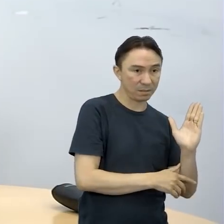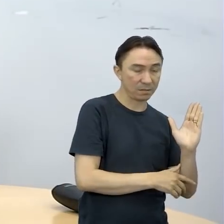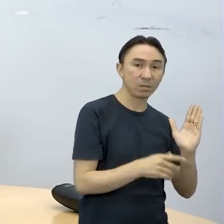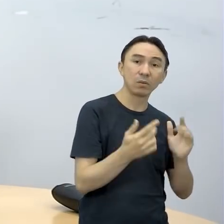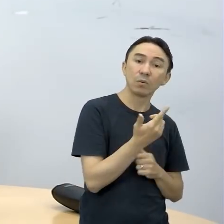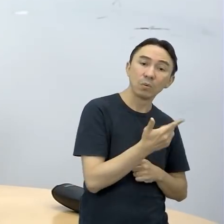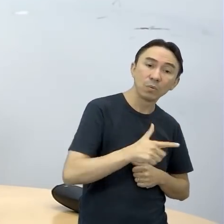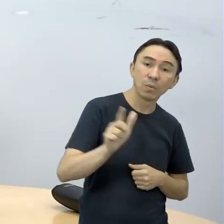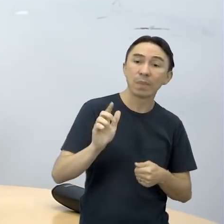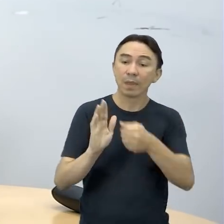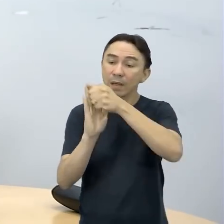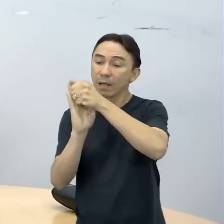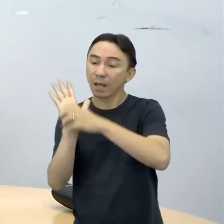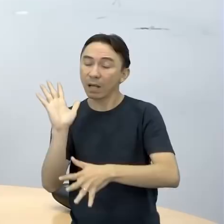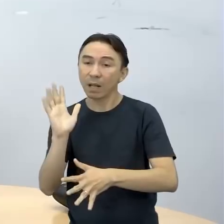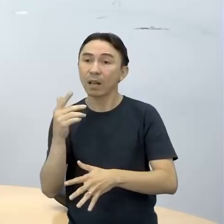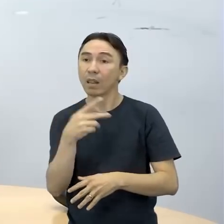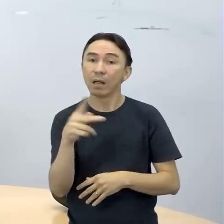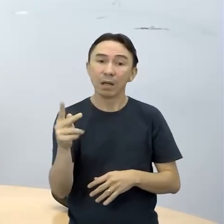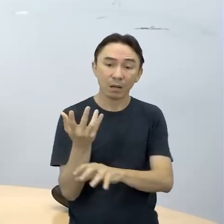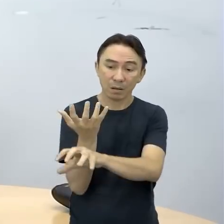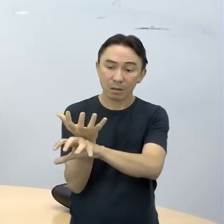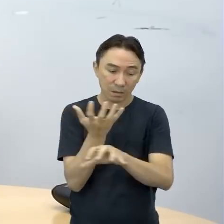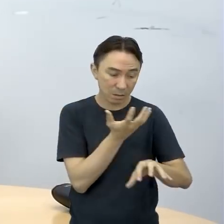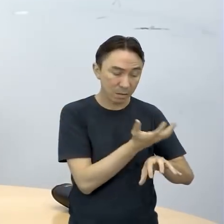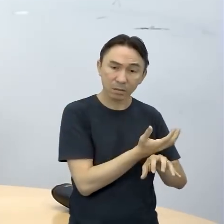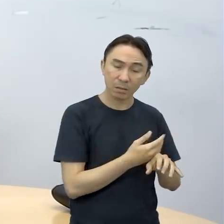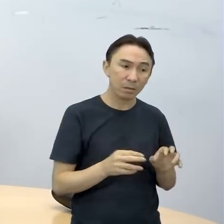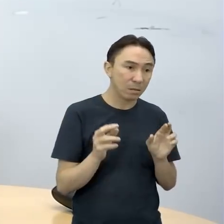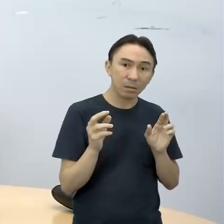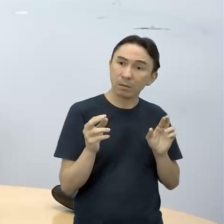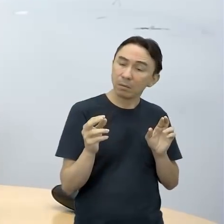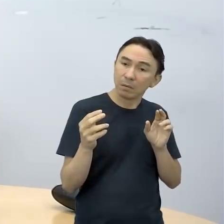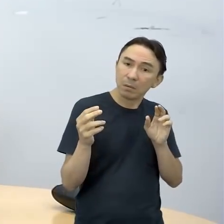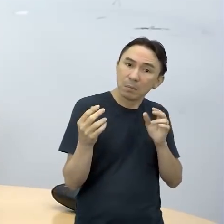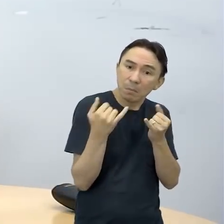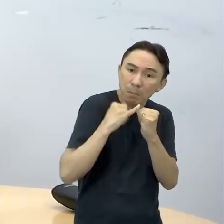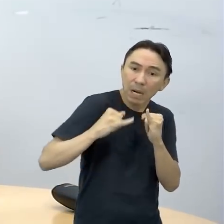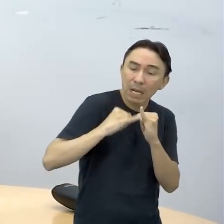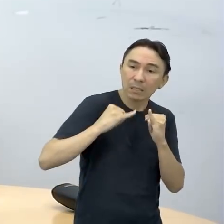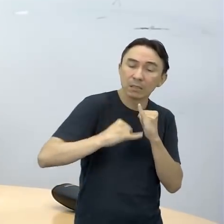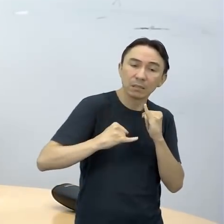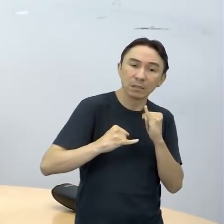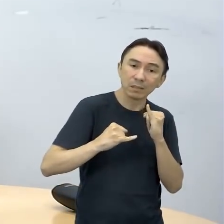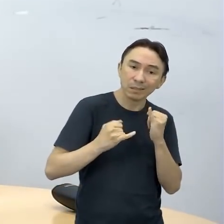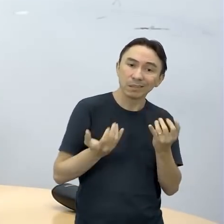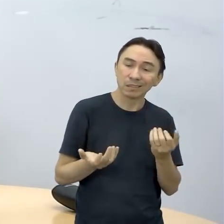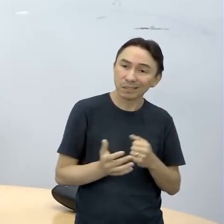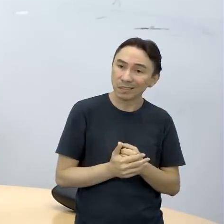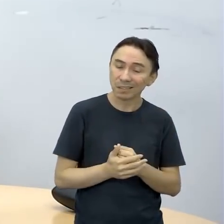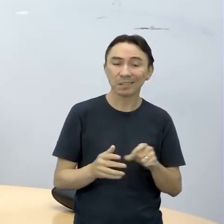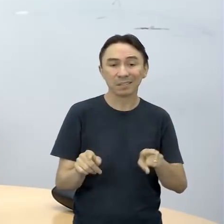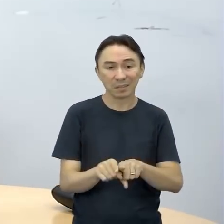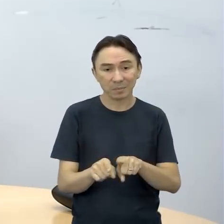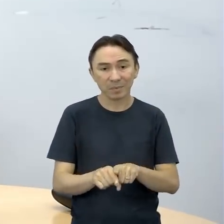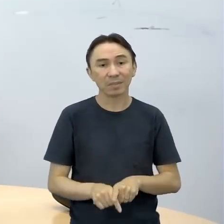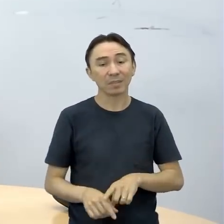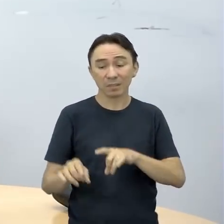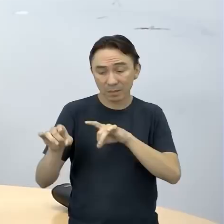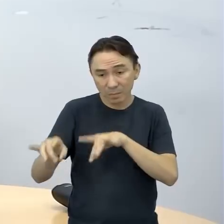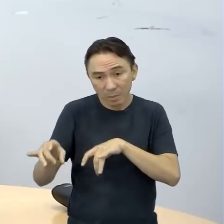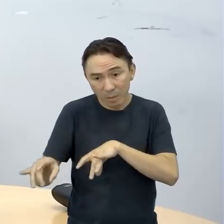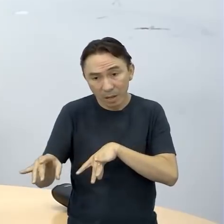vezes ela é feita de maneira similar, só que com outro foco no outro componente. E as metodologias também às vezes